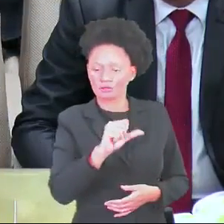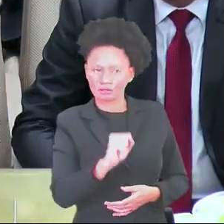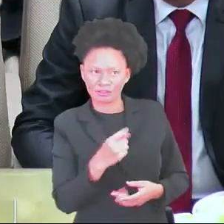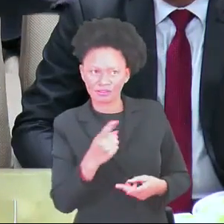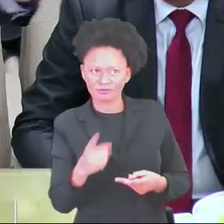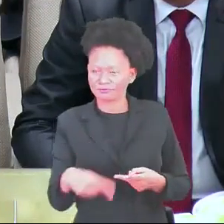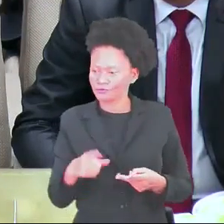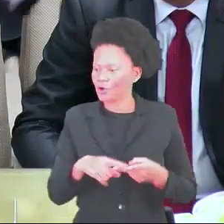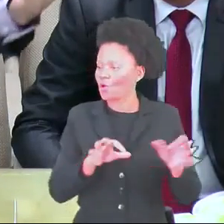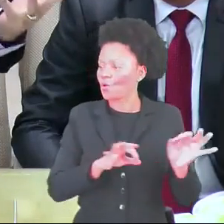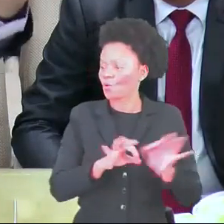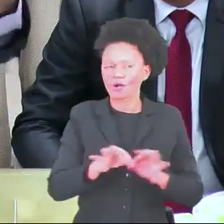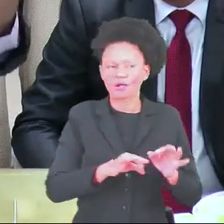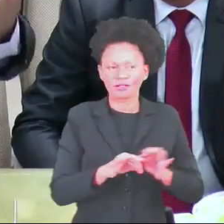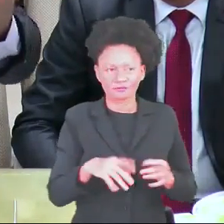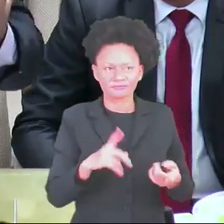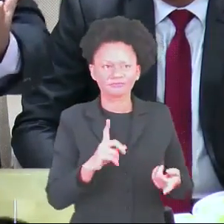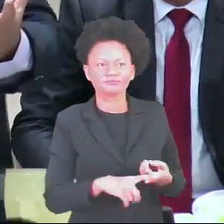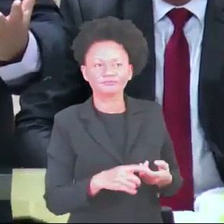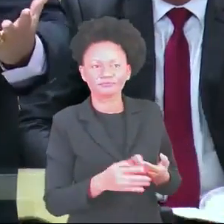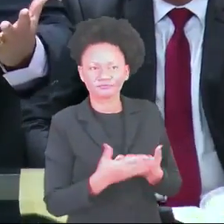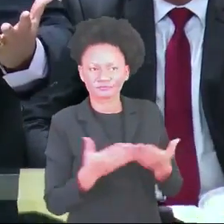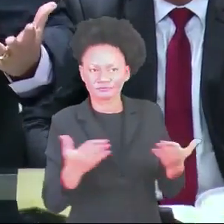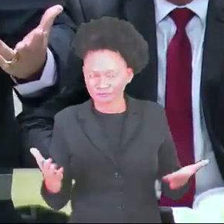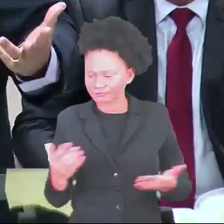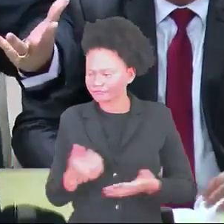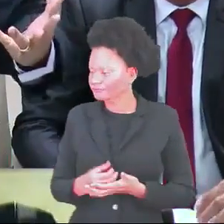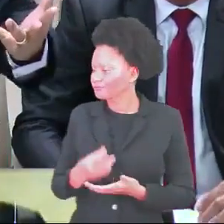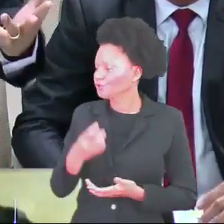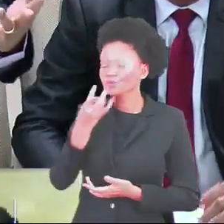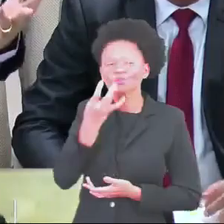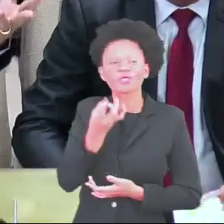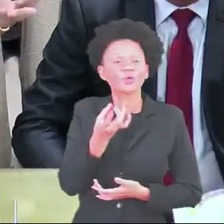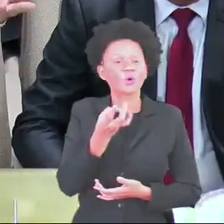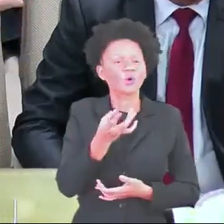as organizações que tratam de gente que usa entorpecentes.